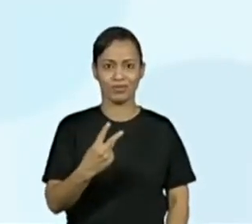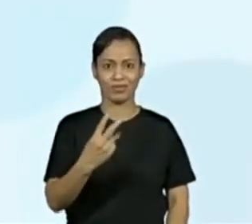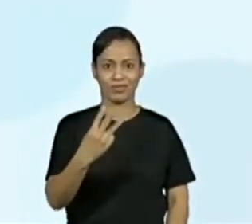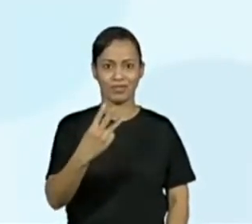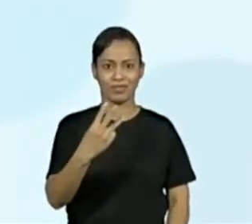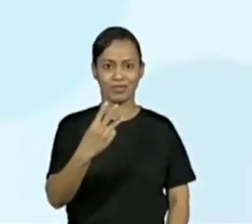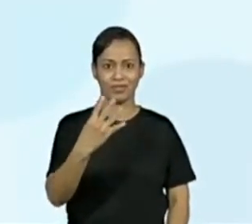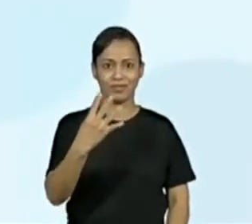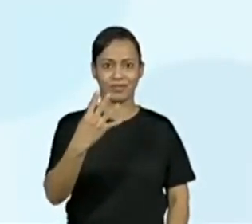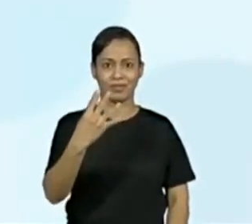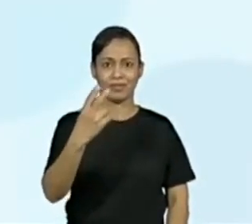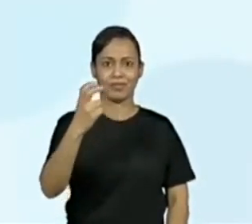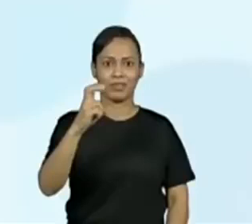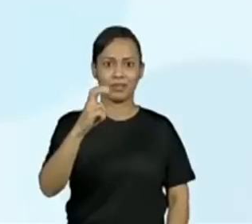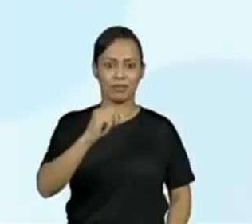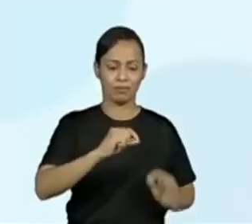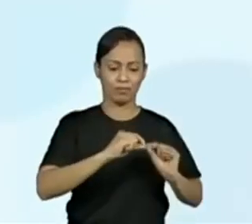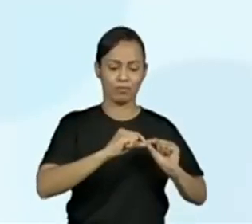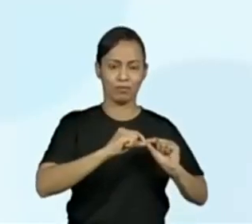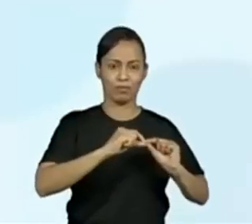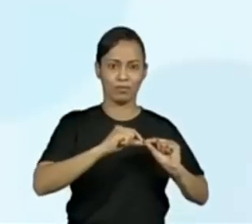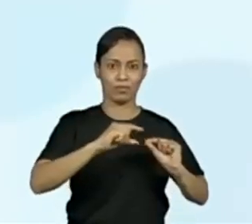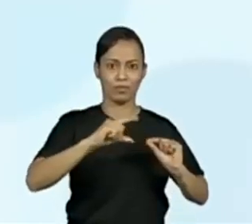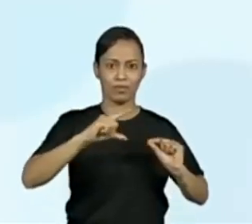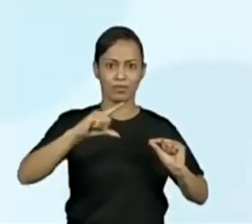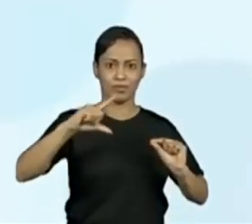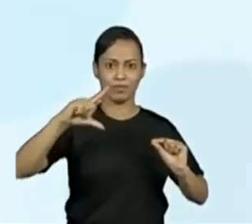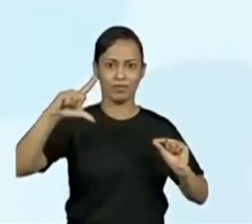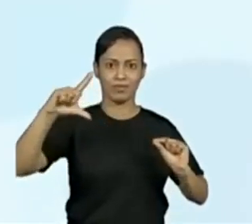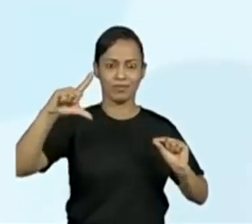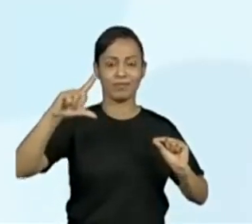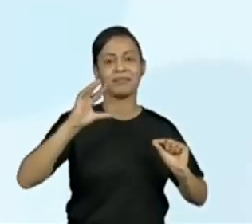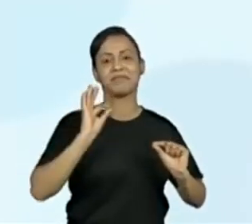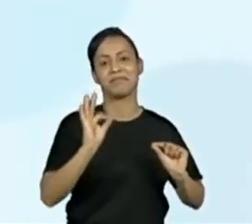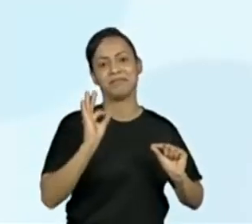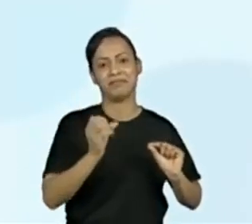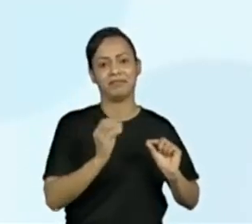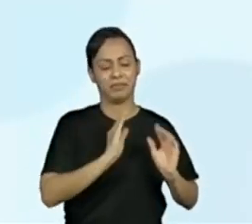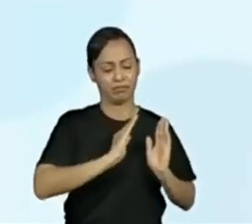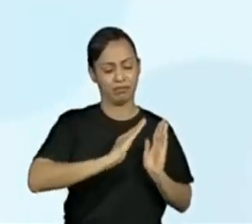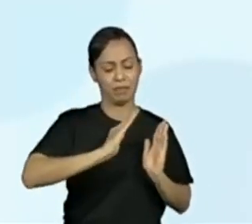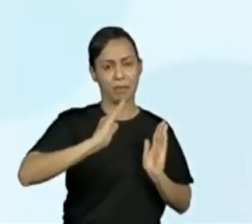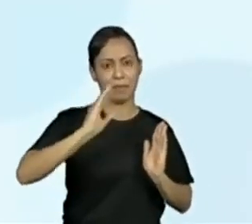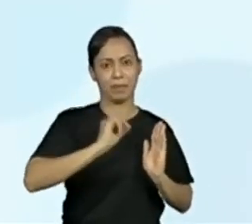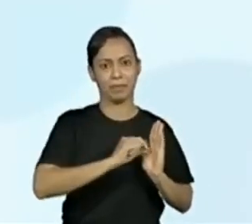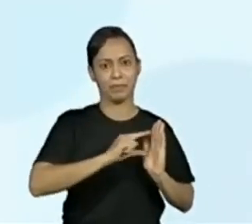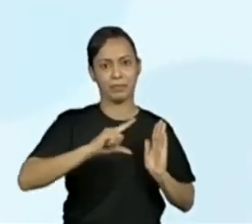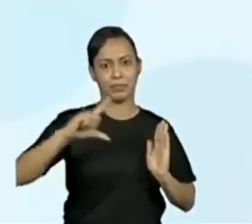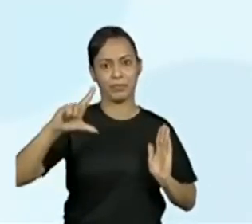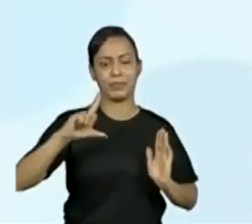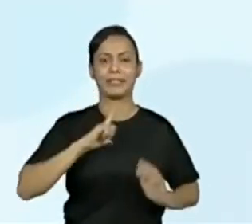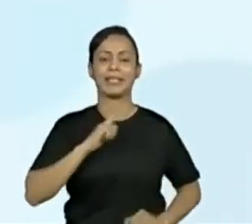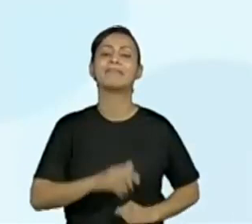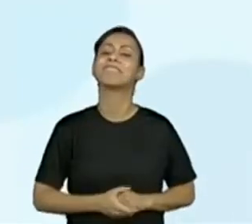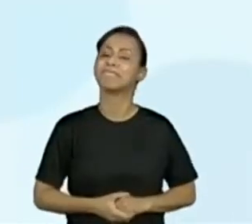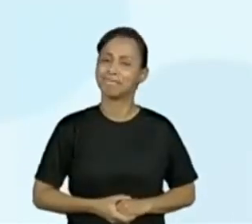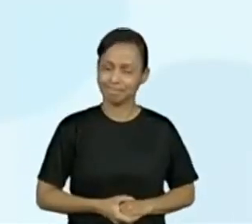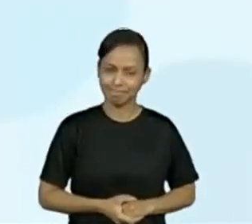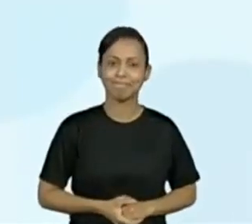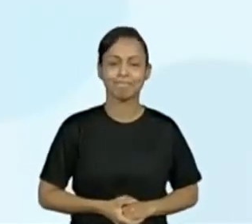3, o 4, o 5 e assim por diante. Logo, se tem uma sequência, tem uma regularidade também, né,